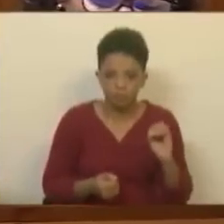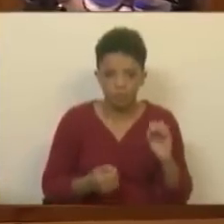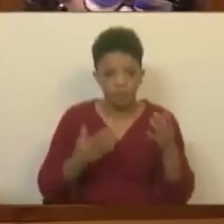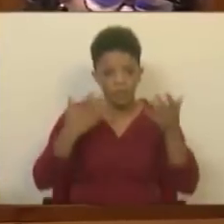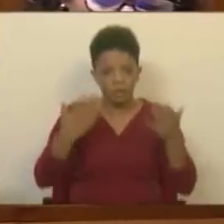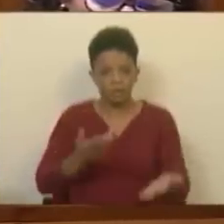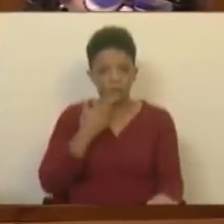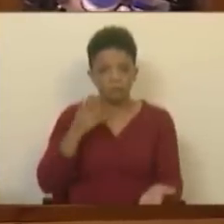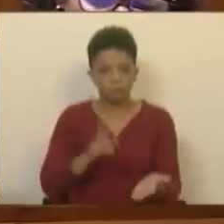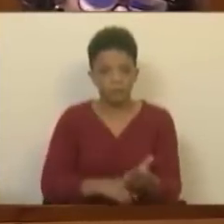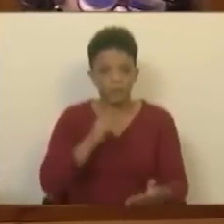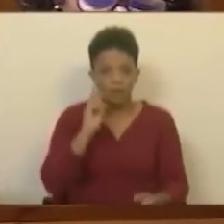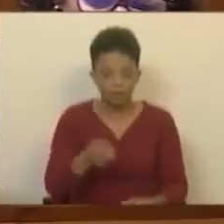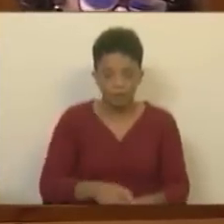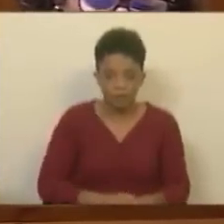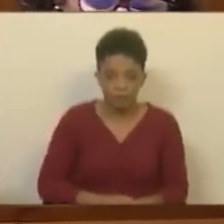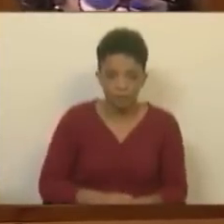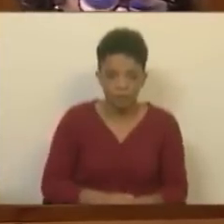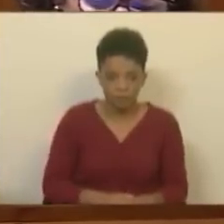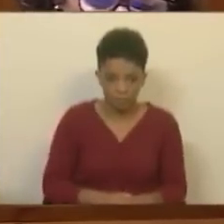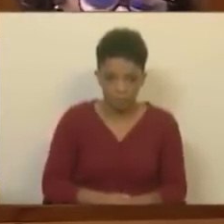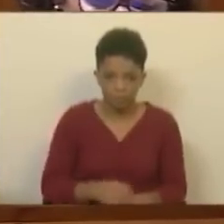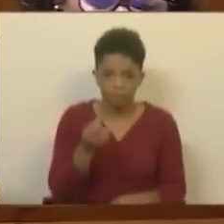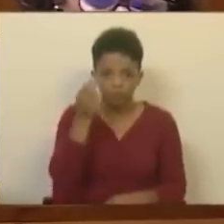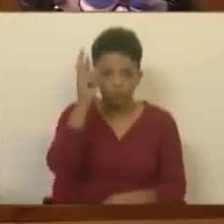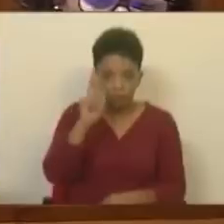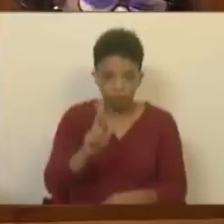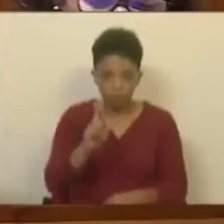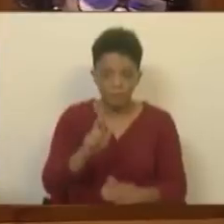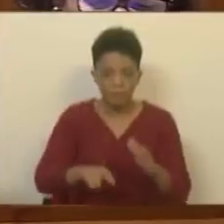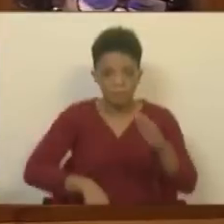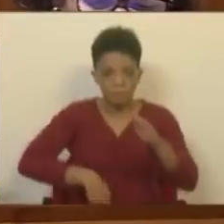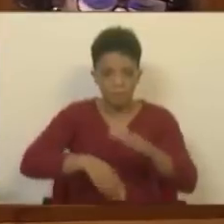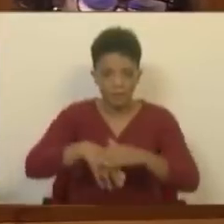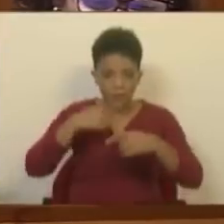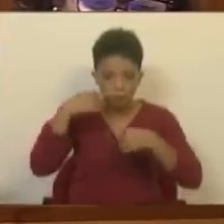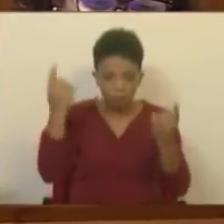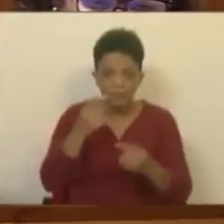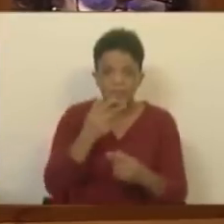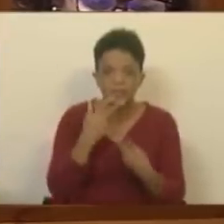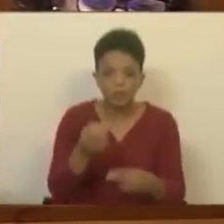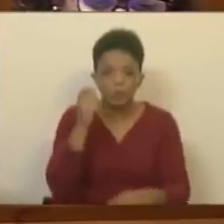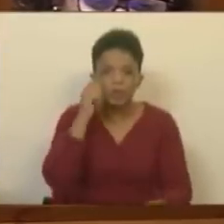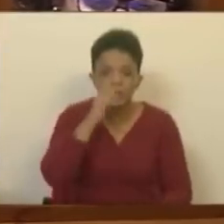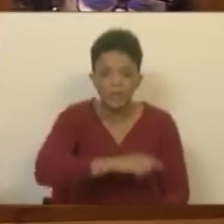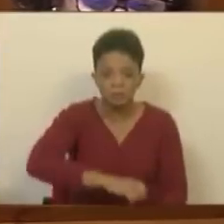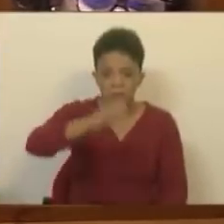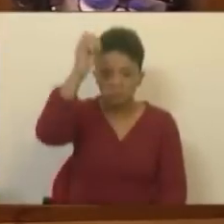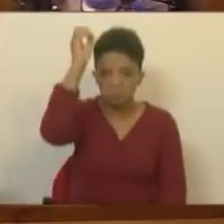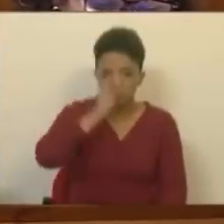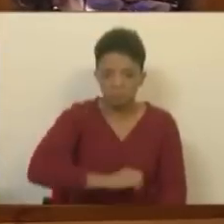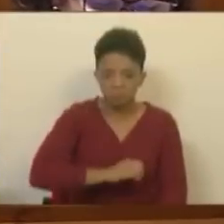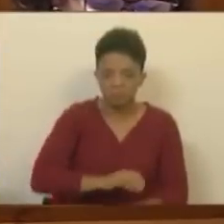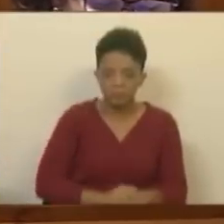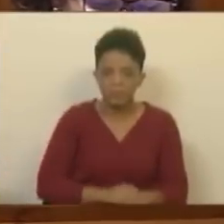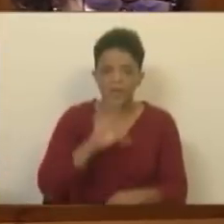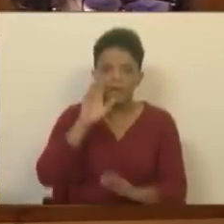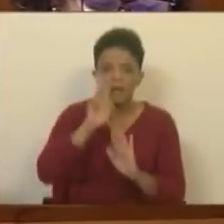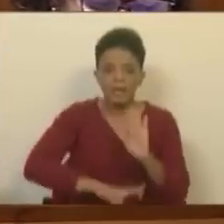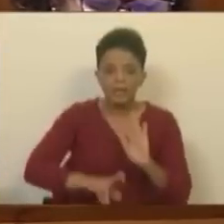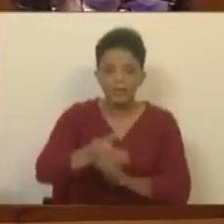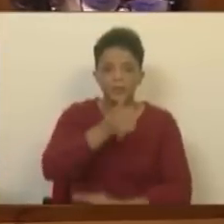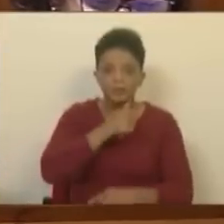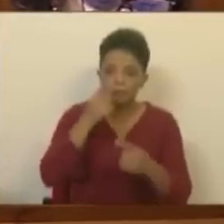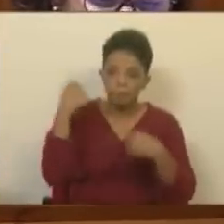agora a verdade é esta que quando apresentar quando as verbas for montando a ver foi fixado ninguém protestou quando as regras foram definidas ninguém protestou